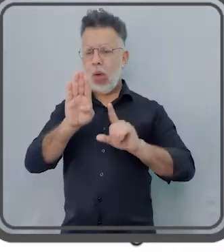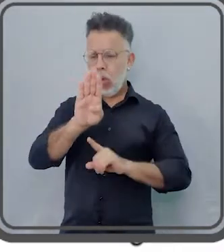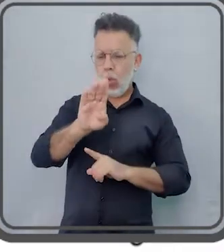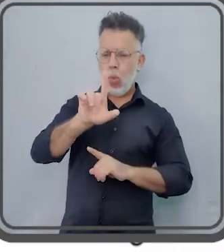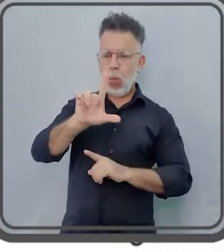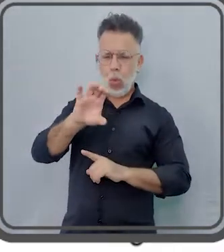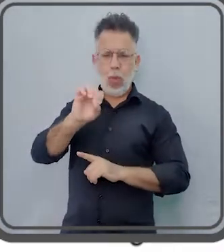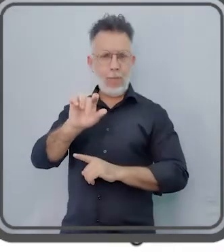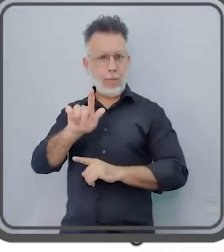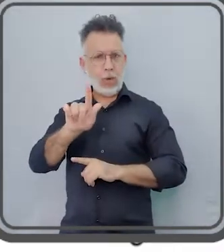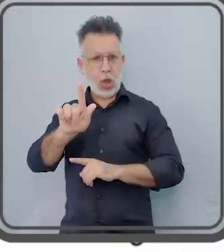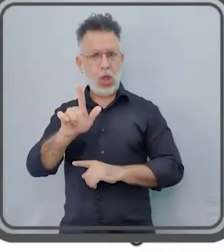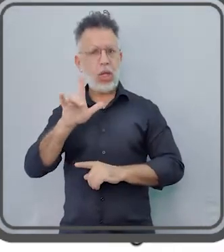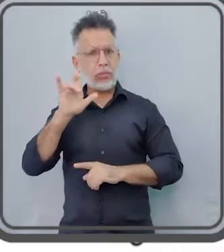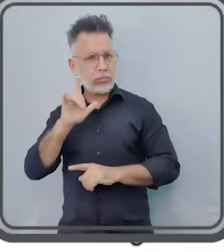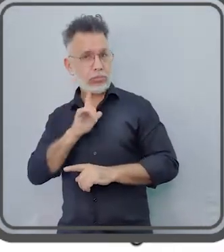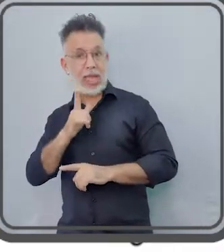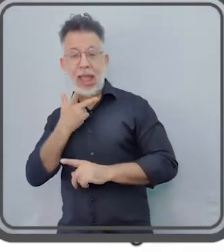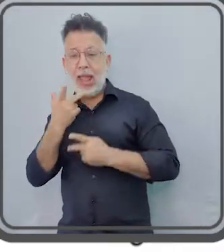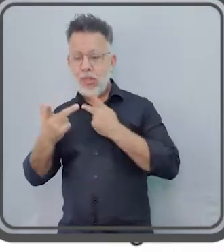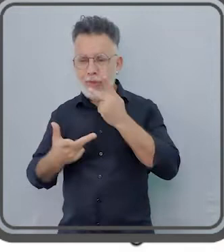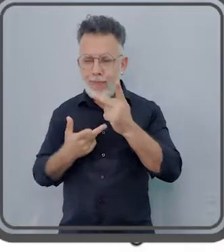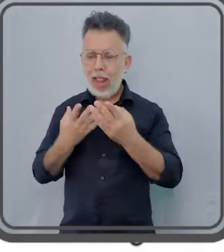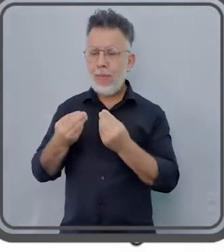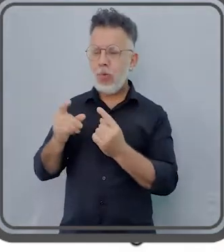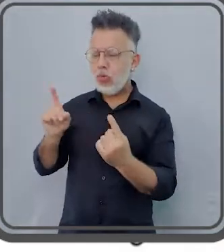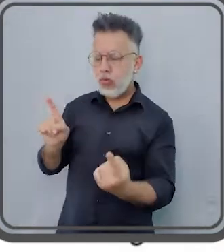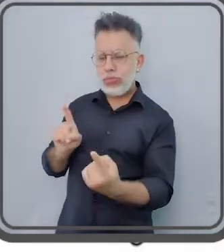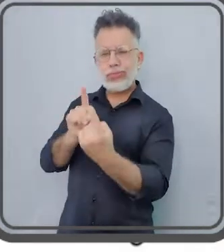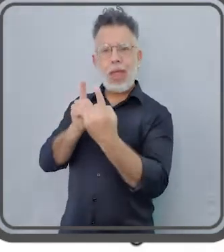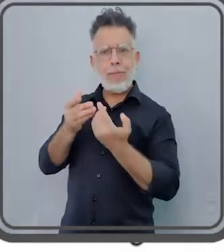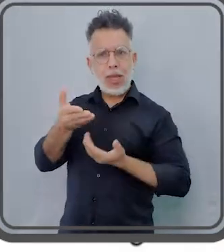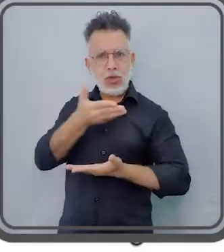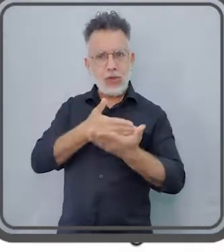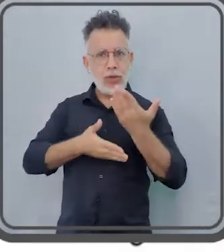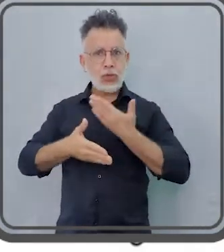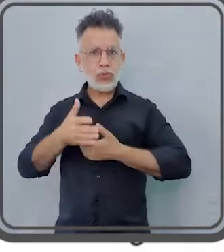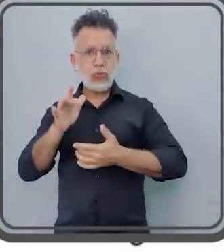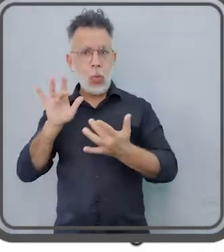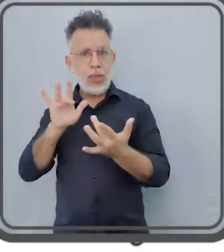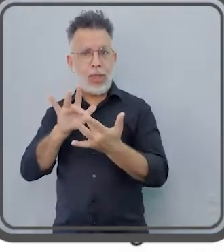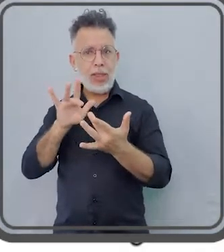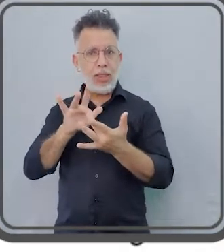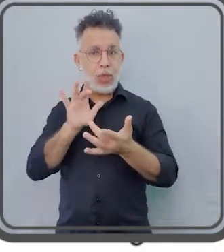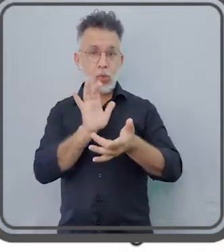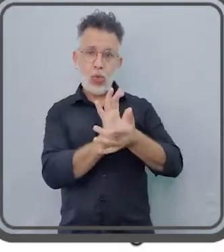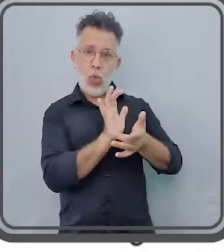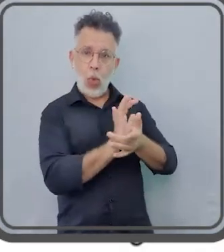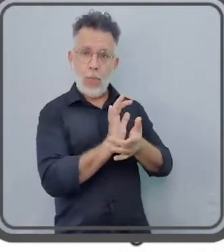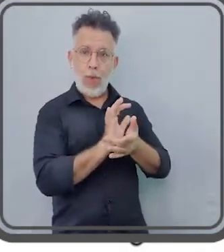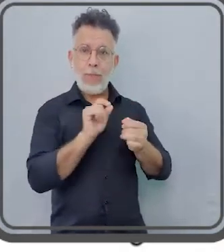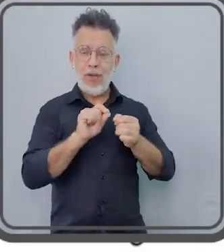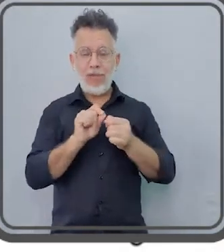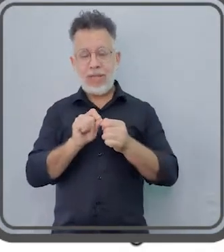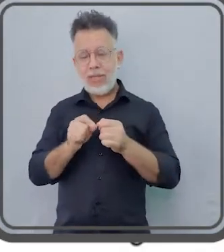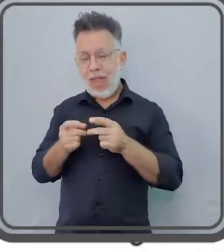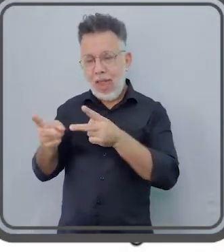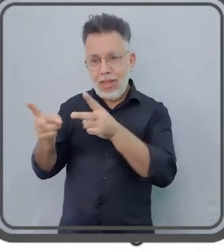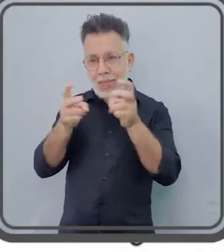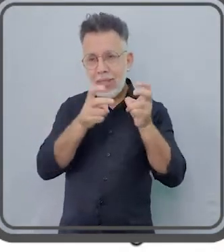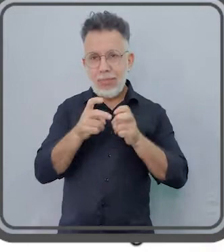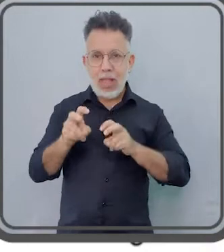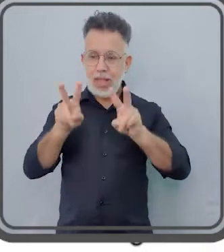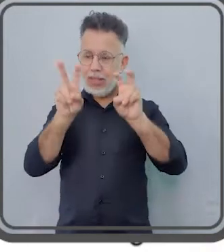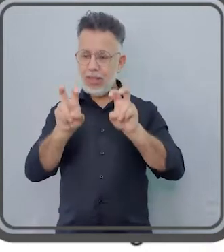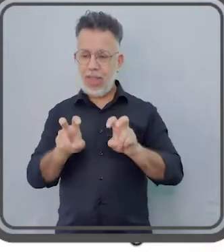de guerrilha, no corpo a corpo, assim, a gente também vai se conectando com esses grupos para fazer essa percepção, esse tema da sexualidade se